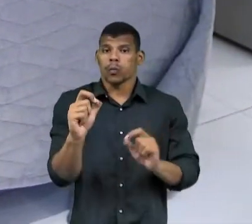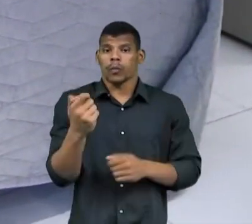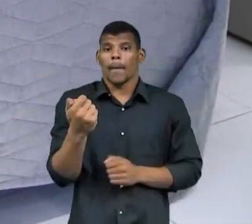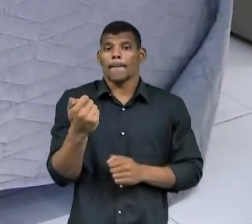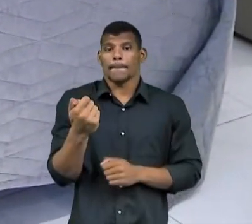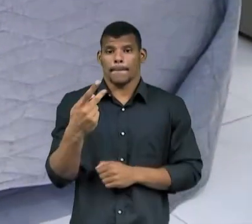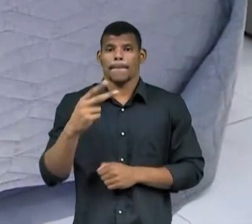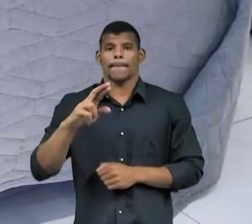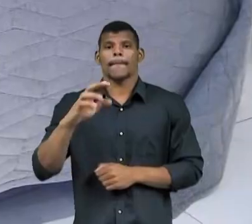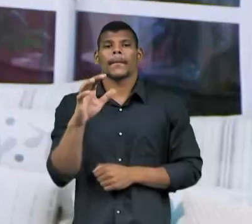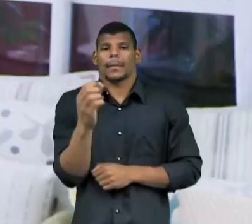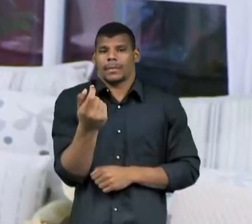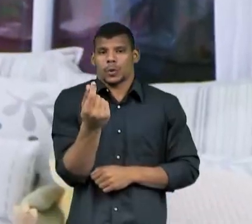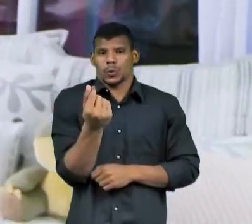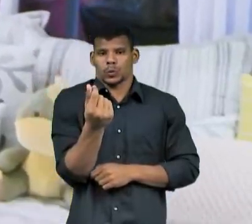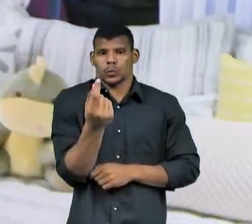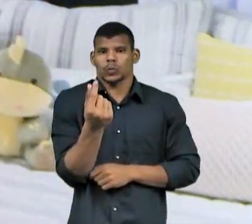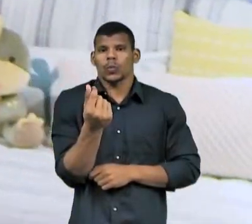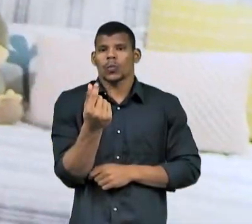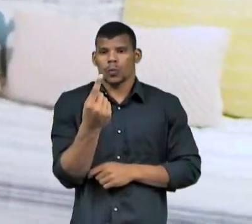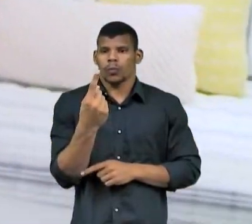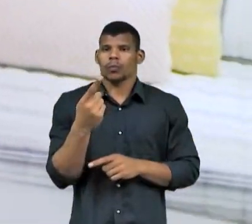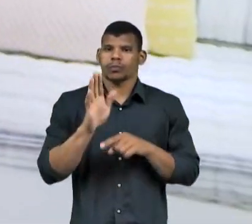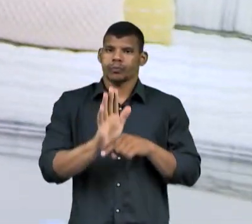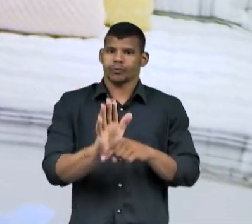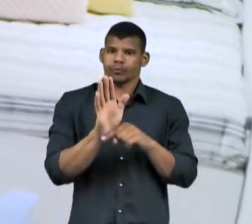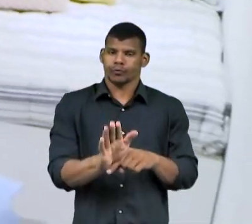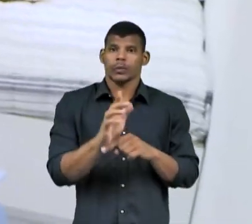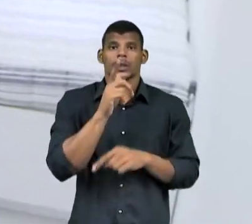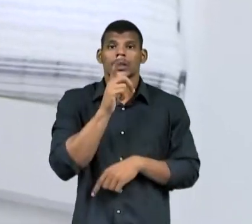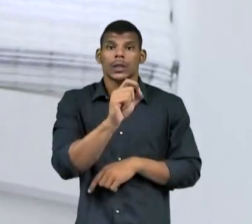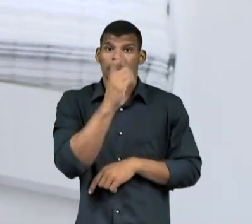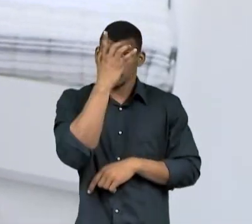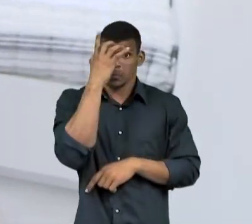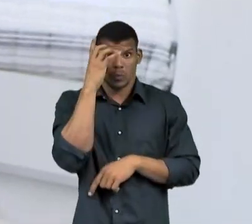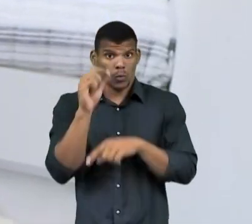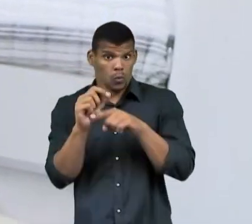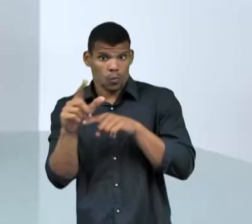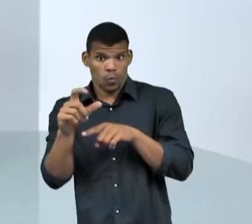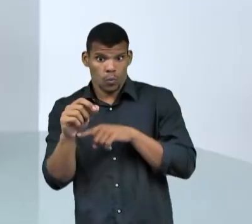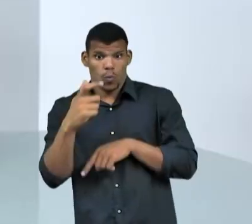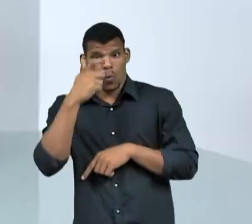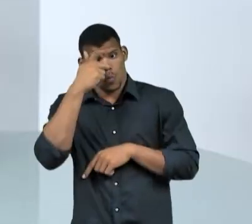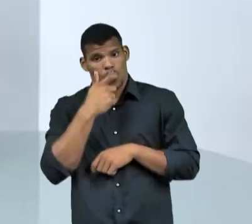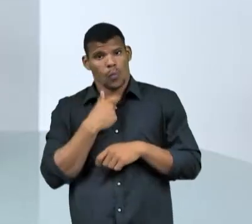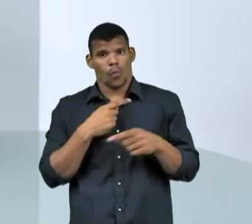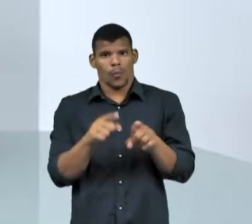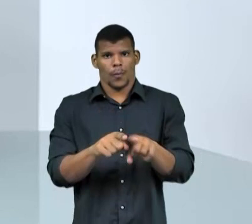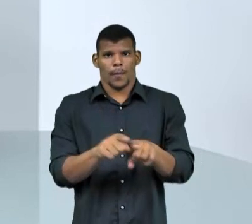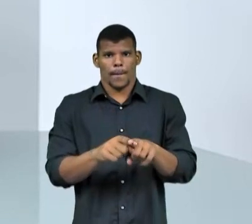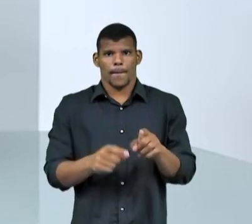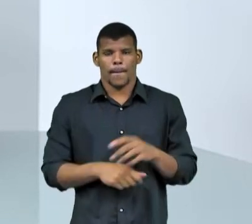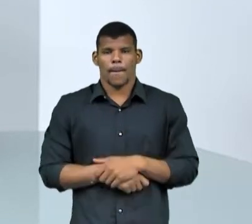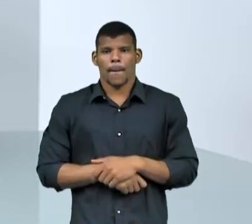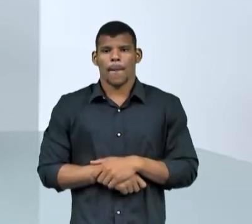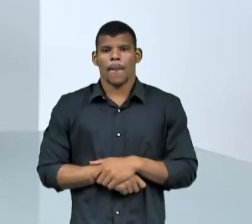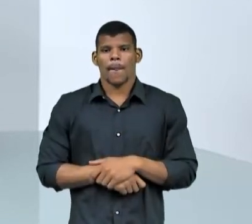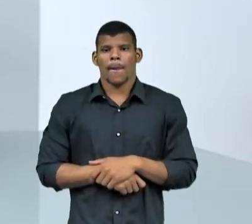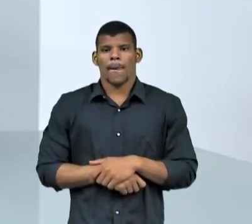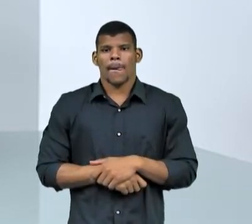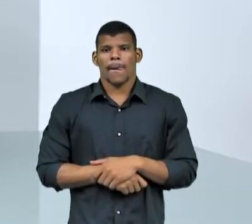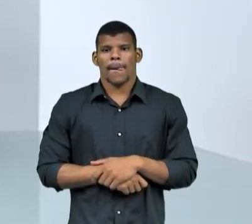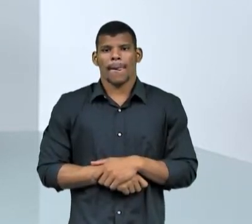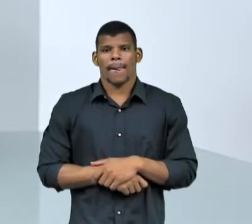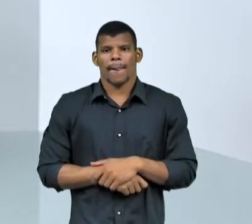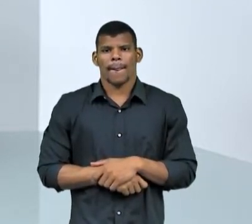da hospedagem flexível favorece tanto o locatário como o proprietário do imóvel. As vantagens seriam compartilhar